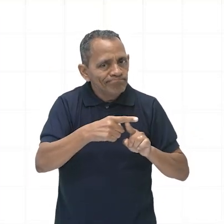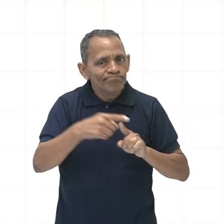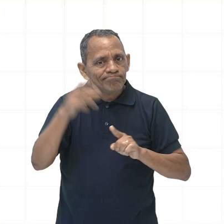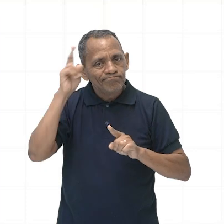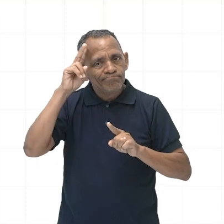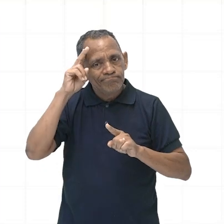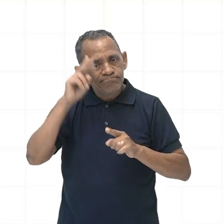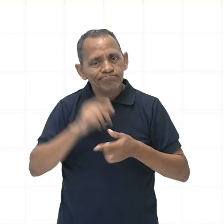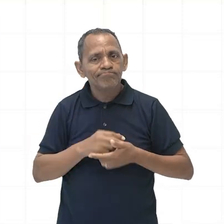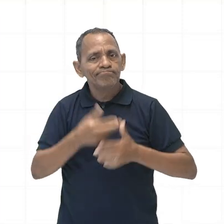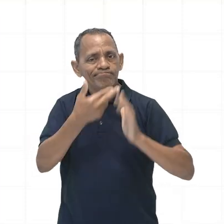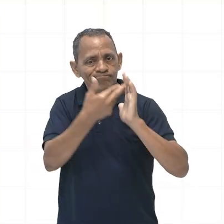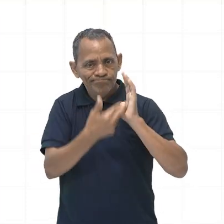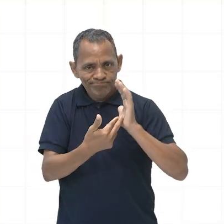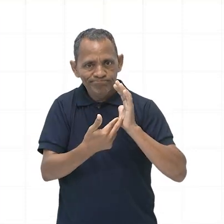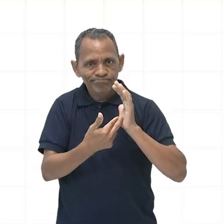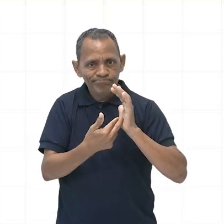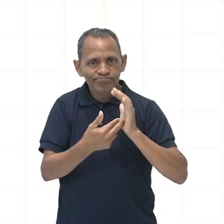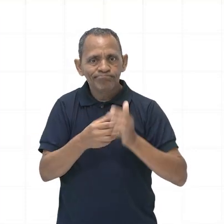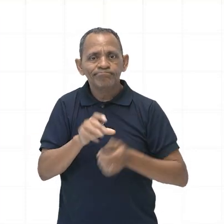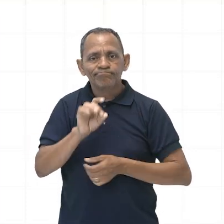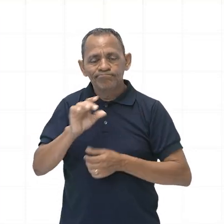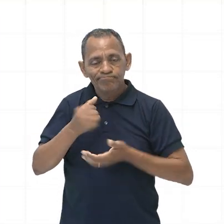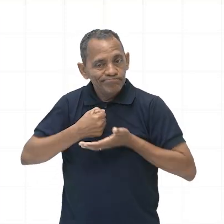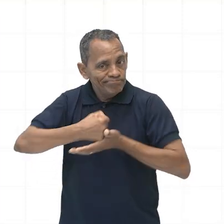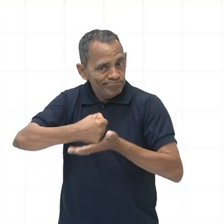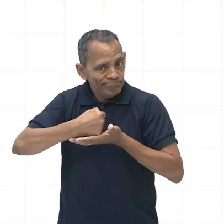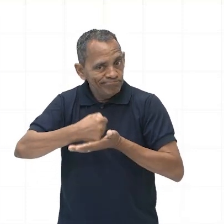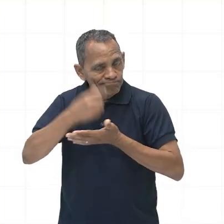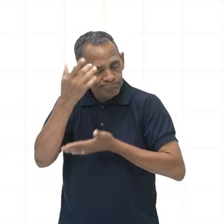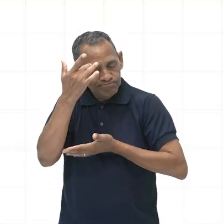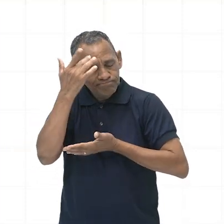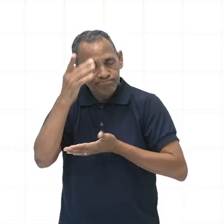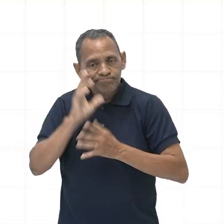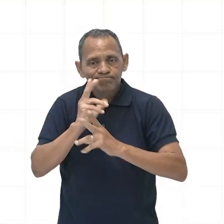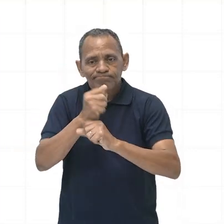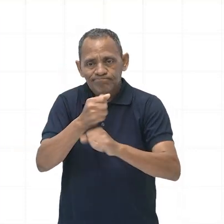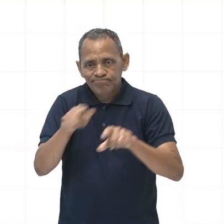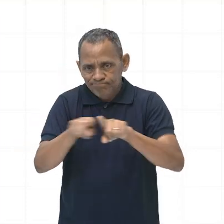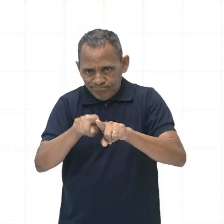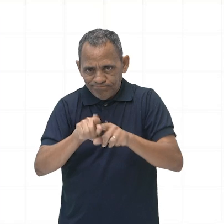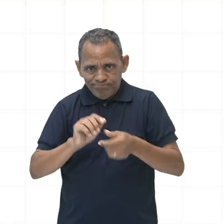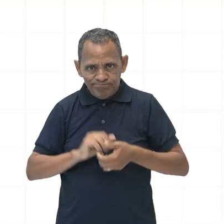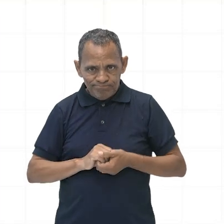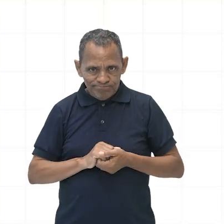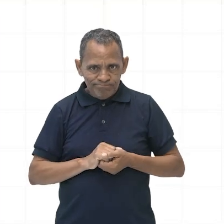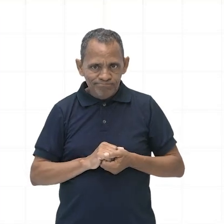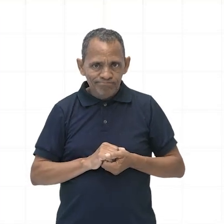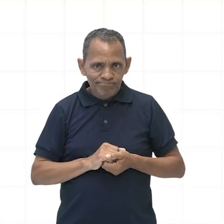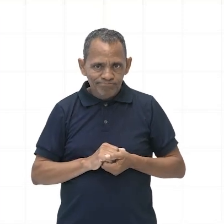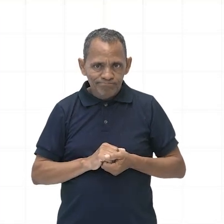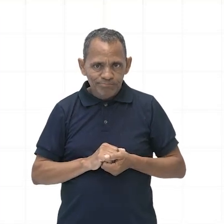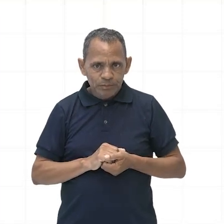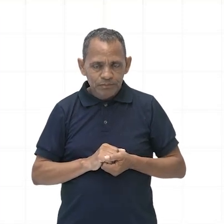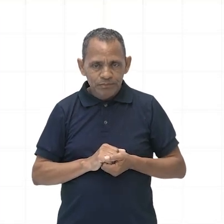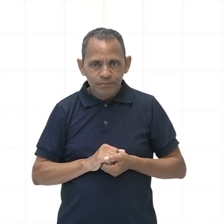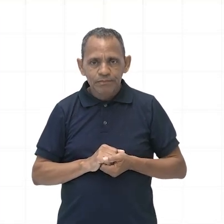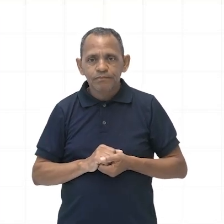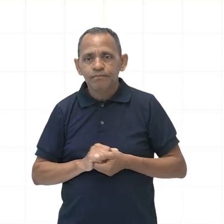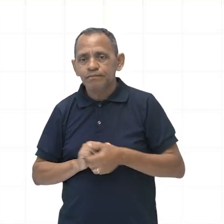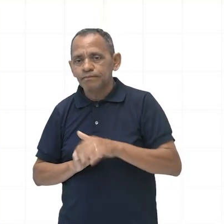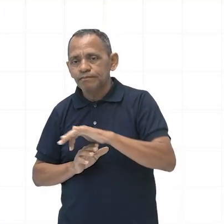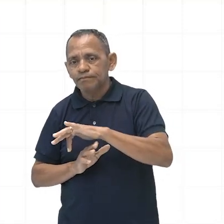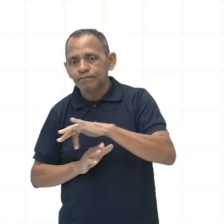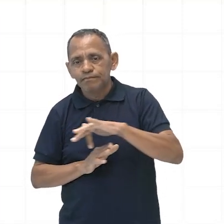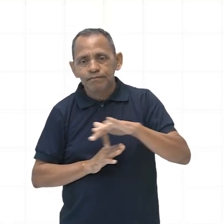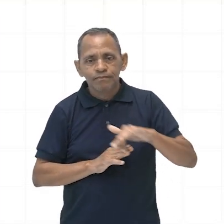e aplicar, caso vá auxiliar, né, em facilitar o cálculo também, né? Então, vamos continuando aqui,